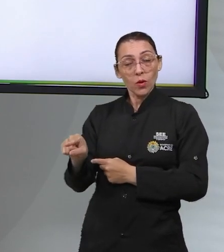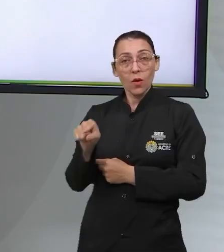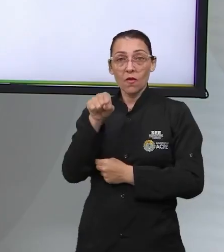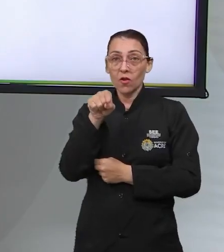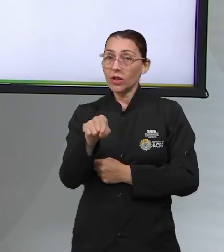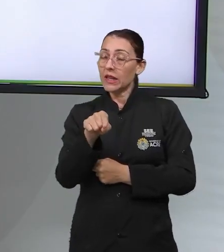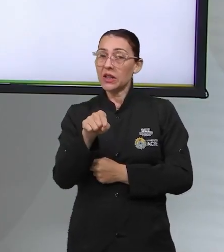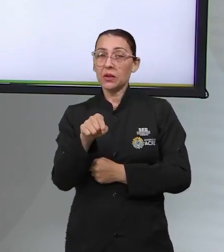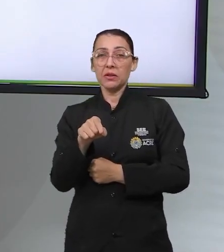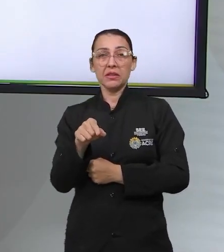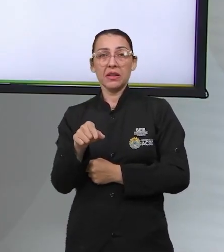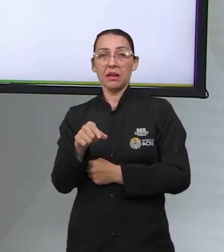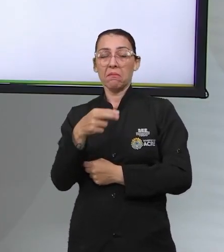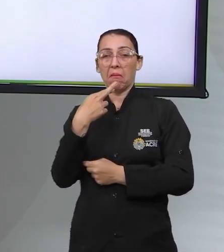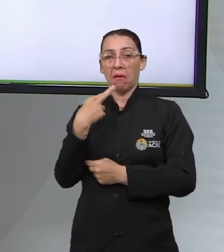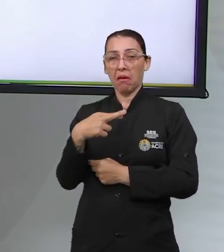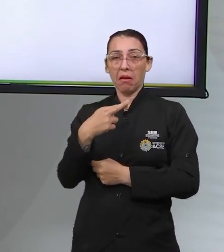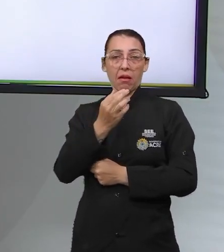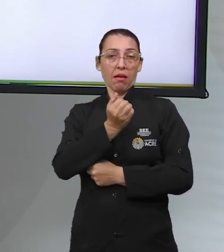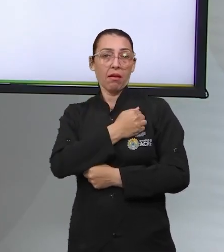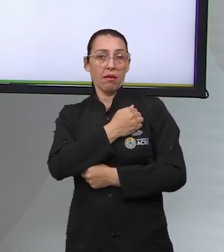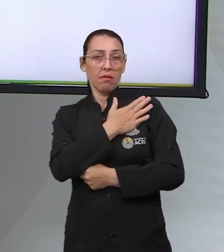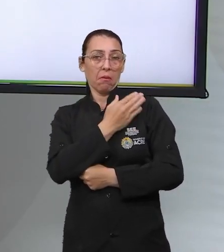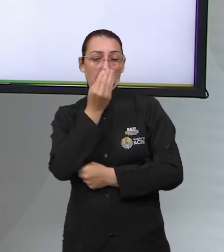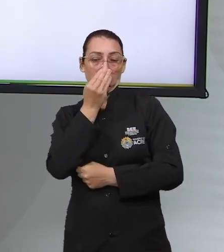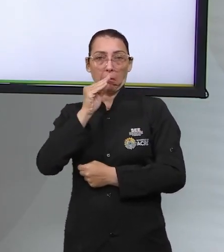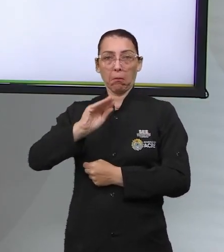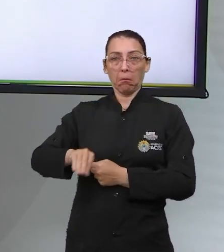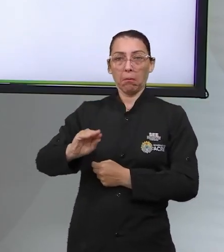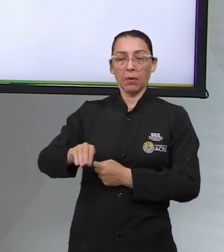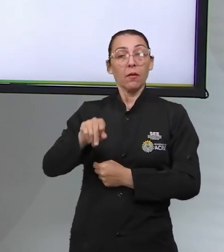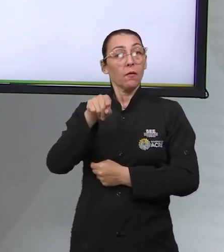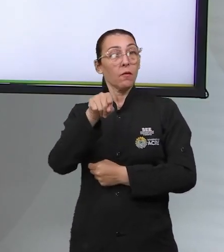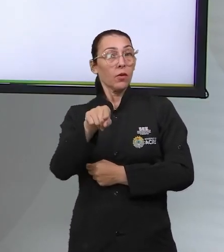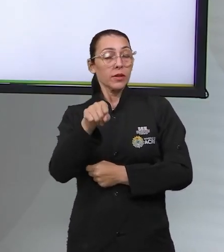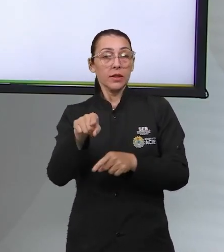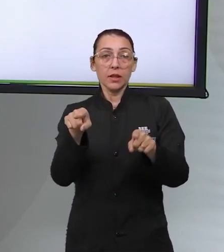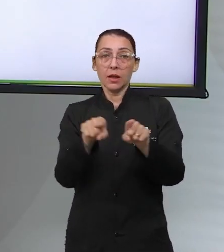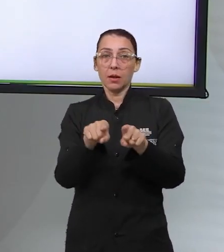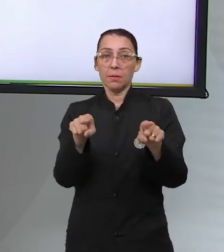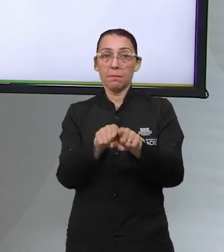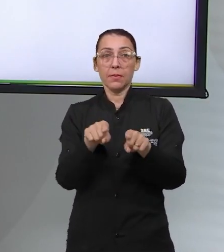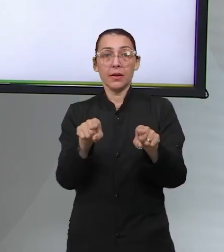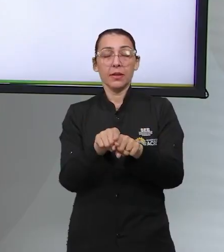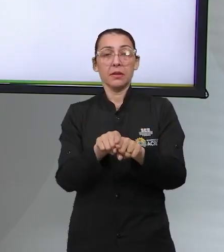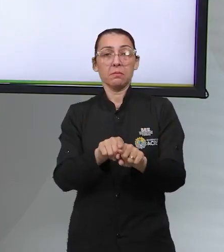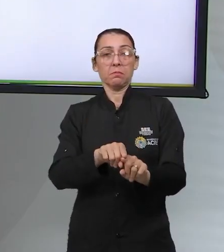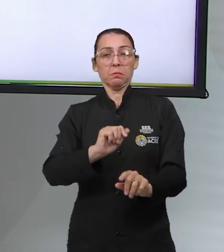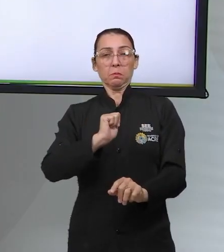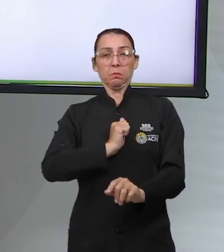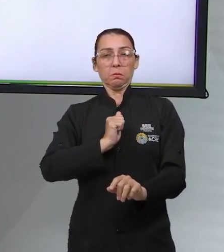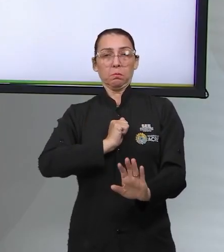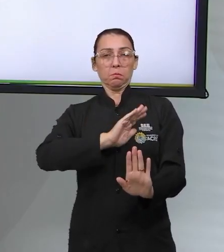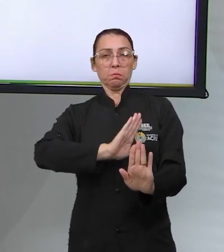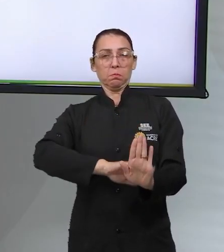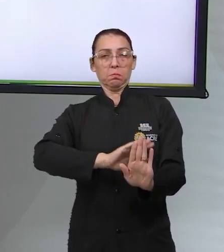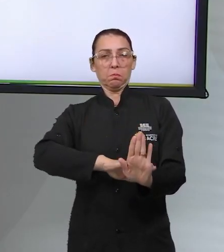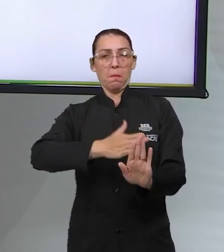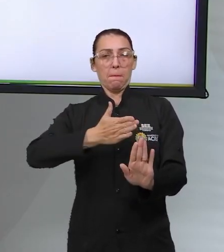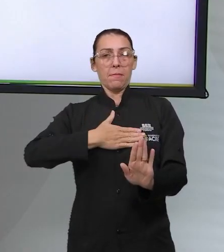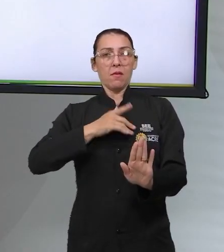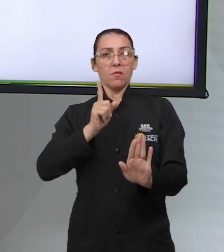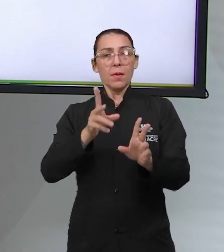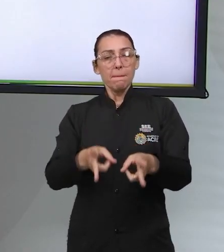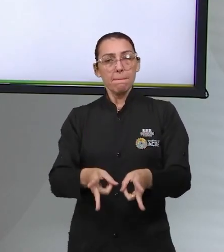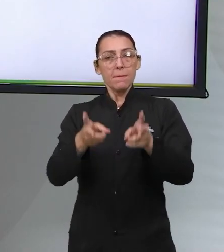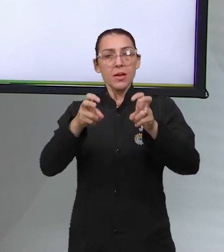está subjugando, você não está inferiorizando, você não está sendo etnocêntrico. Quando você